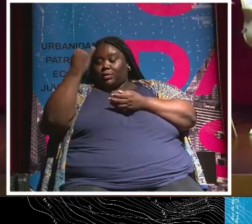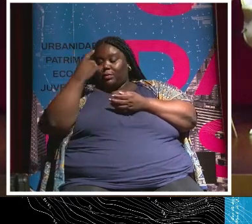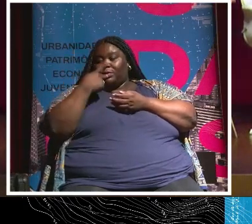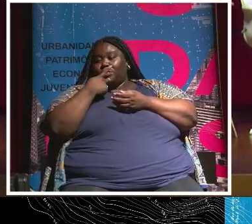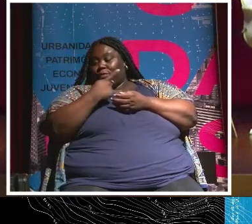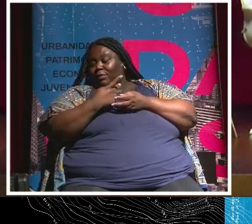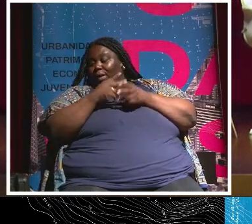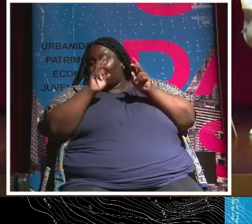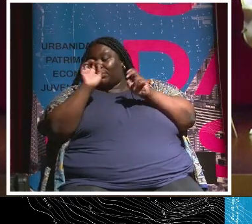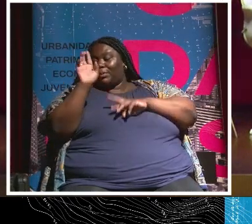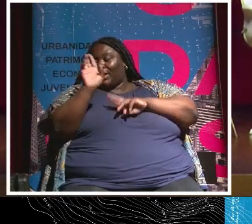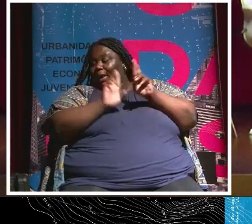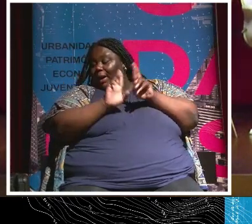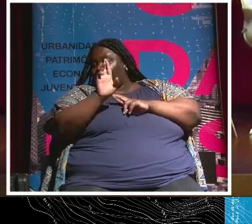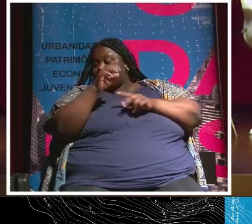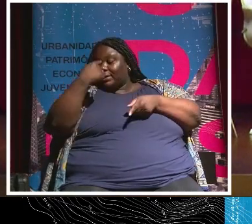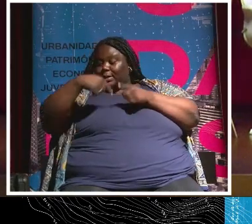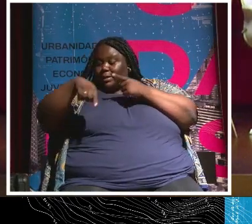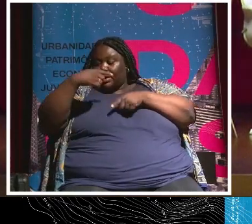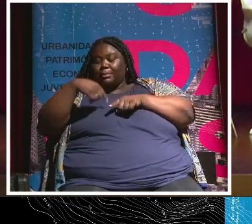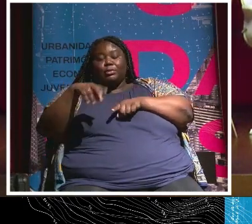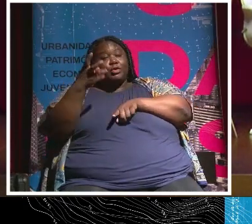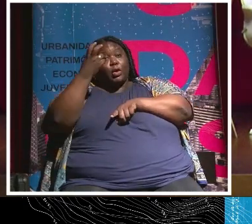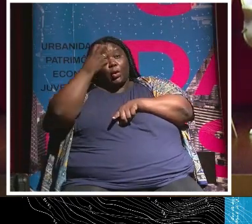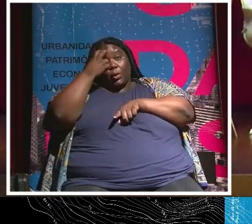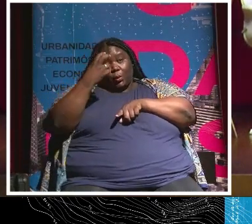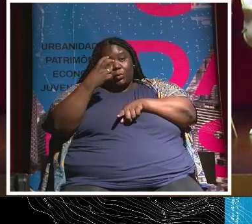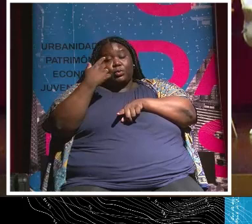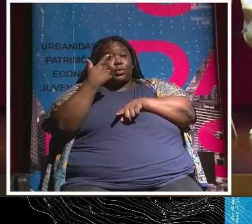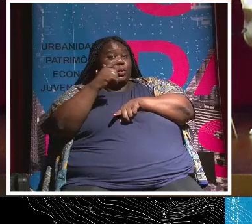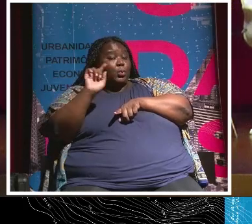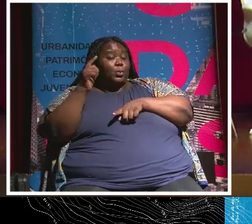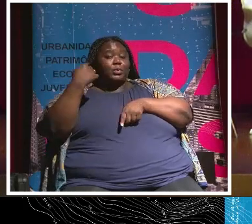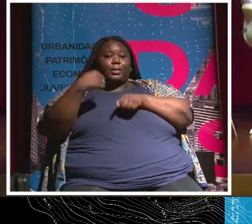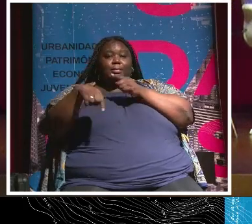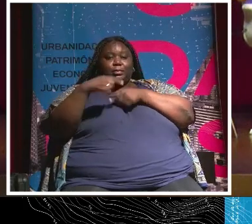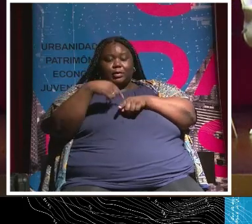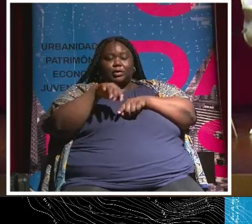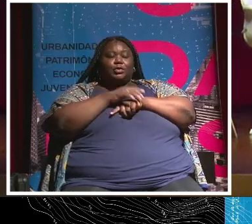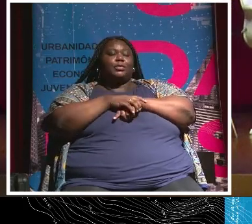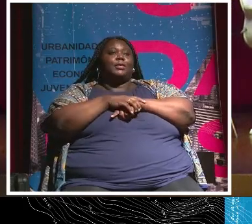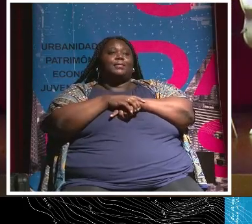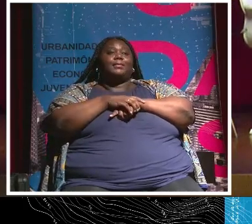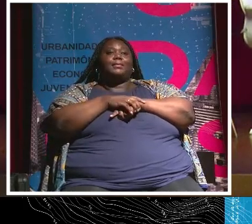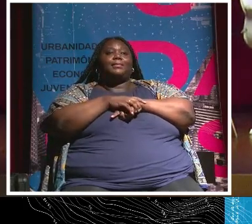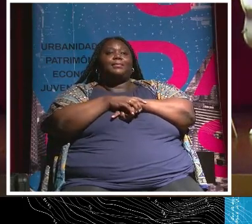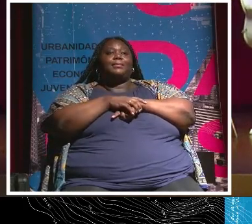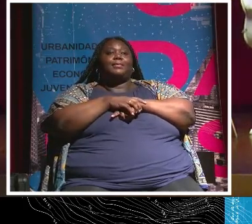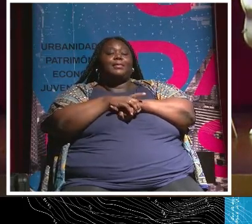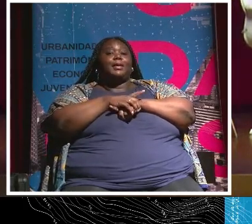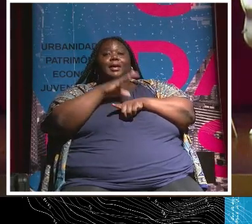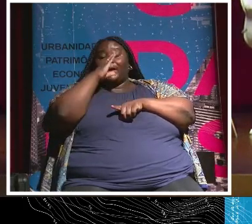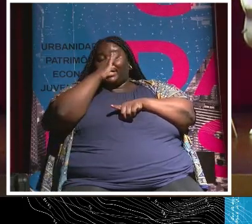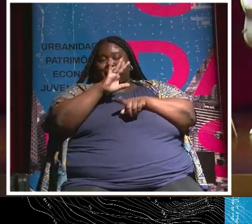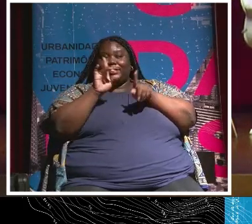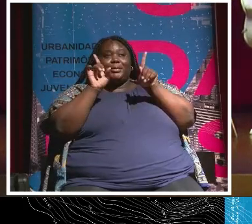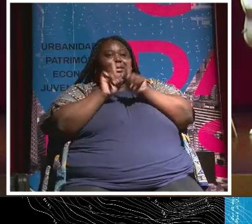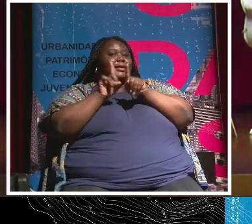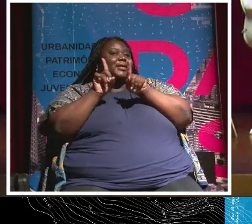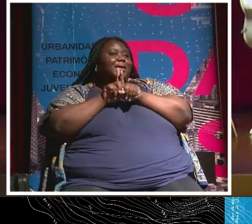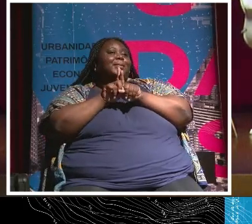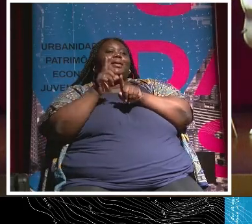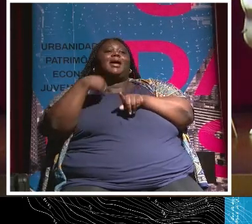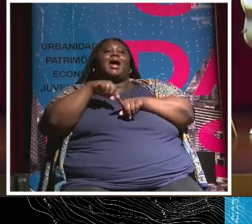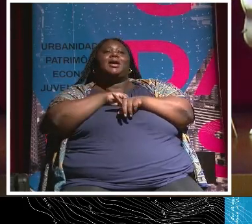né, essa relação da política cultural com as demais políticas públicas e, principalmente, que